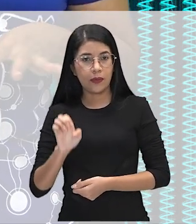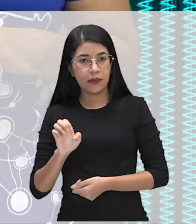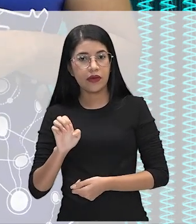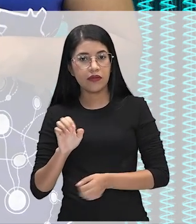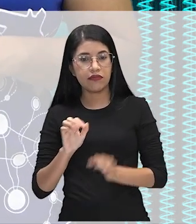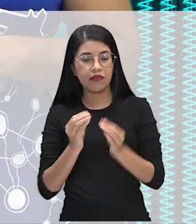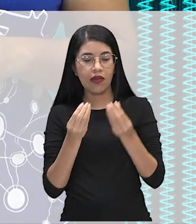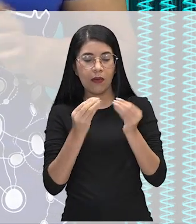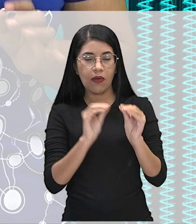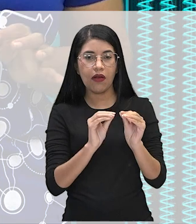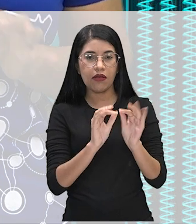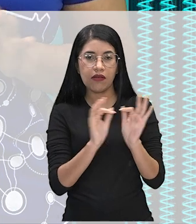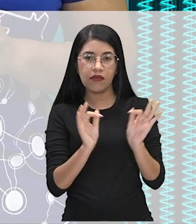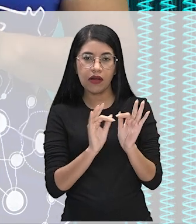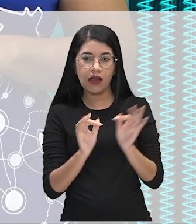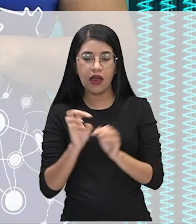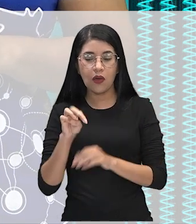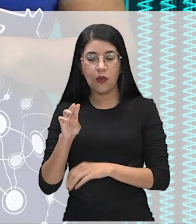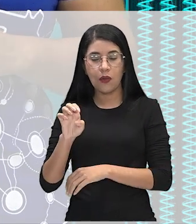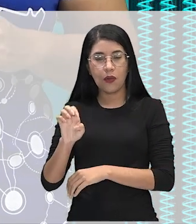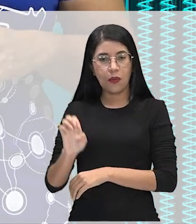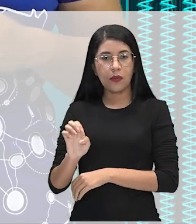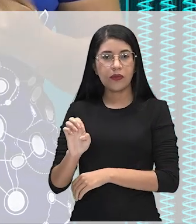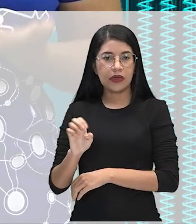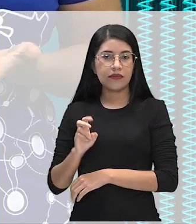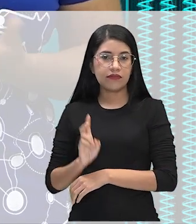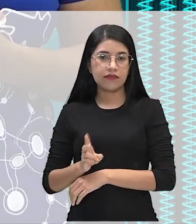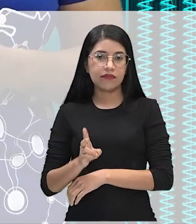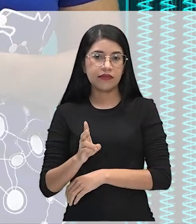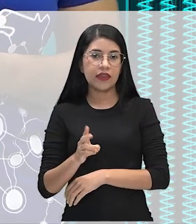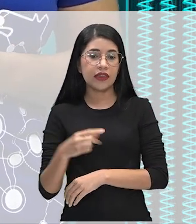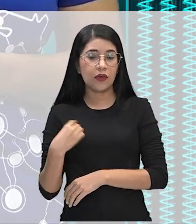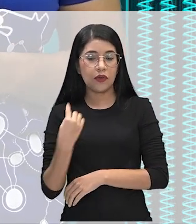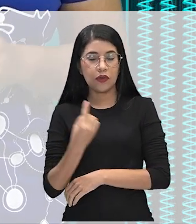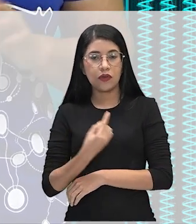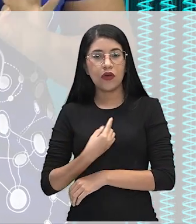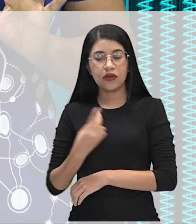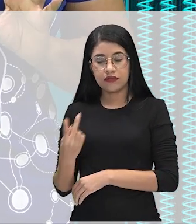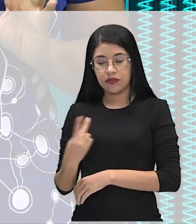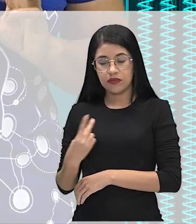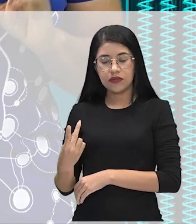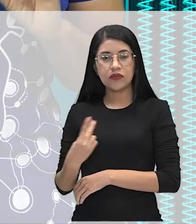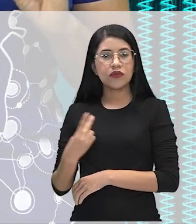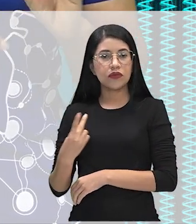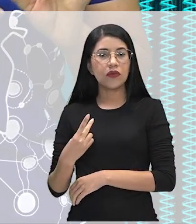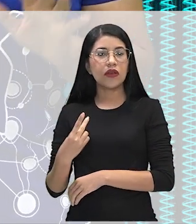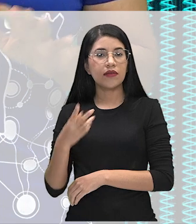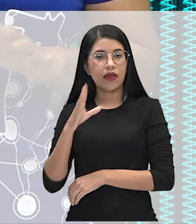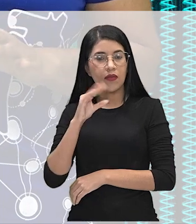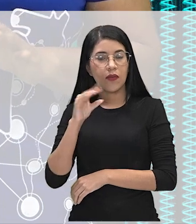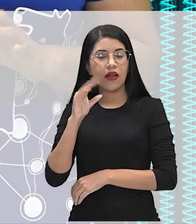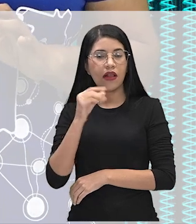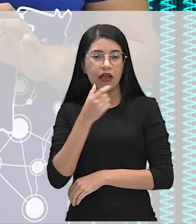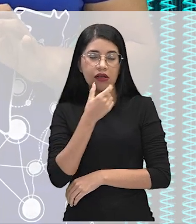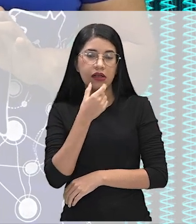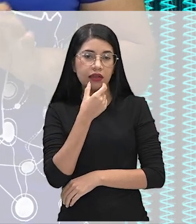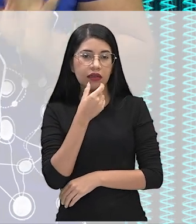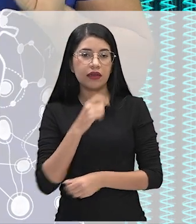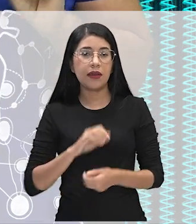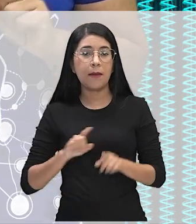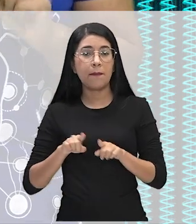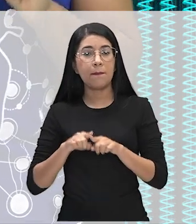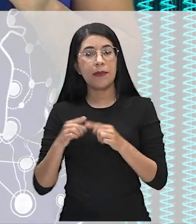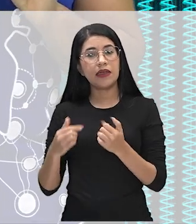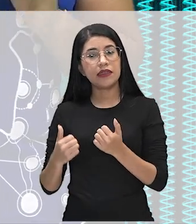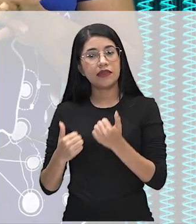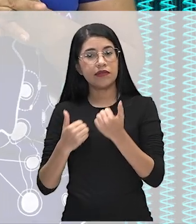We speak English. We speak English. Nós falamos inglês. Mas eu vou fazer uma substituição, que